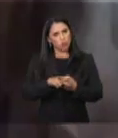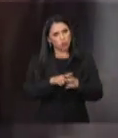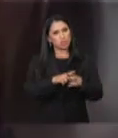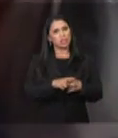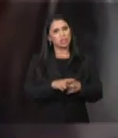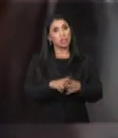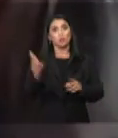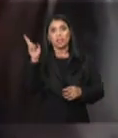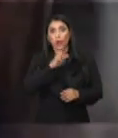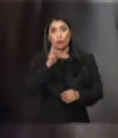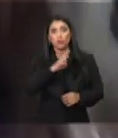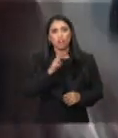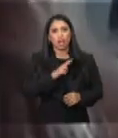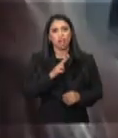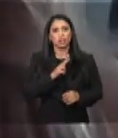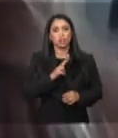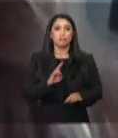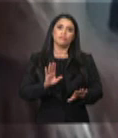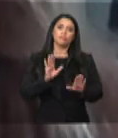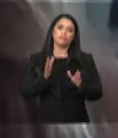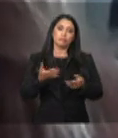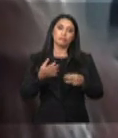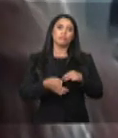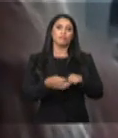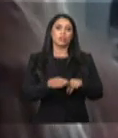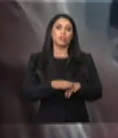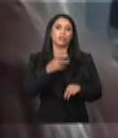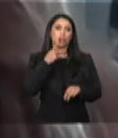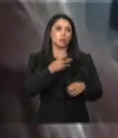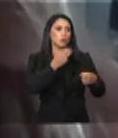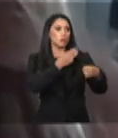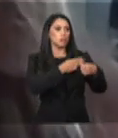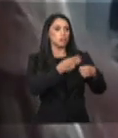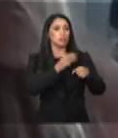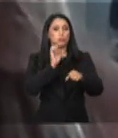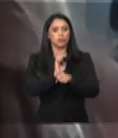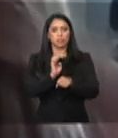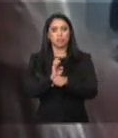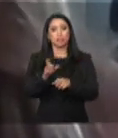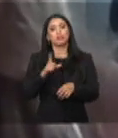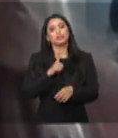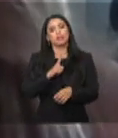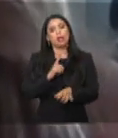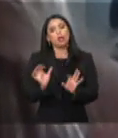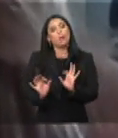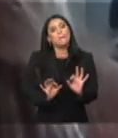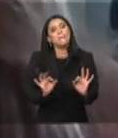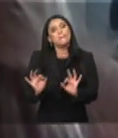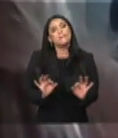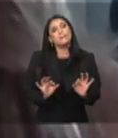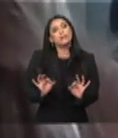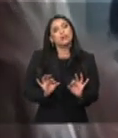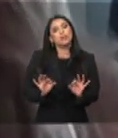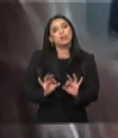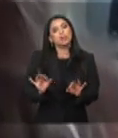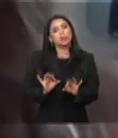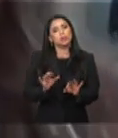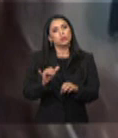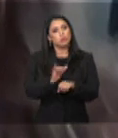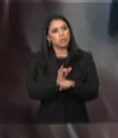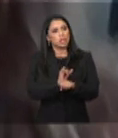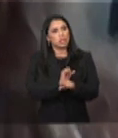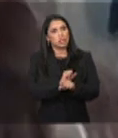talvez senhor Ministro sugerimos que municípios estados estabeleçam planos com diretrizes Claras